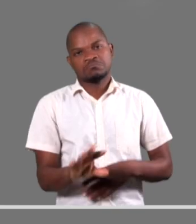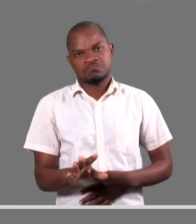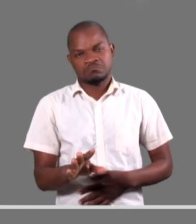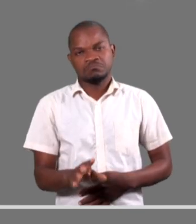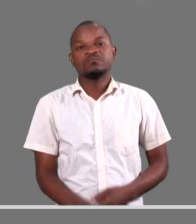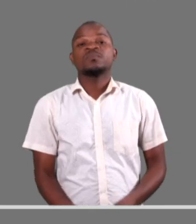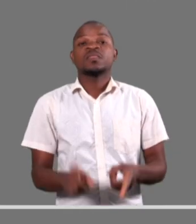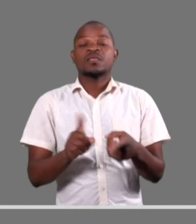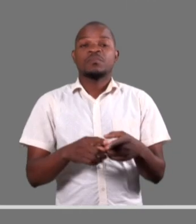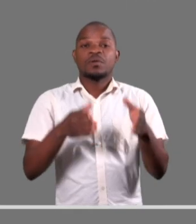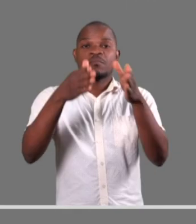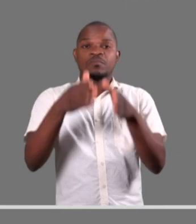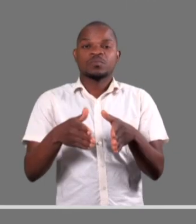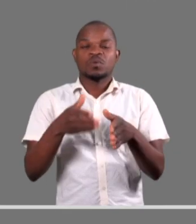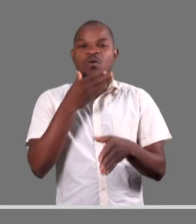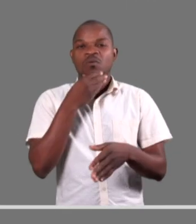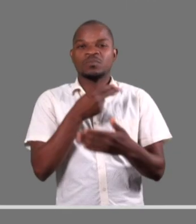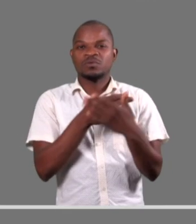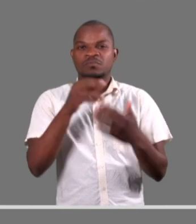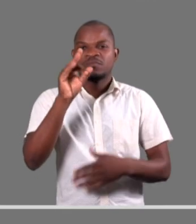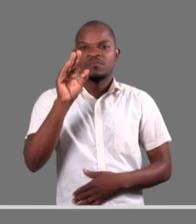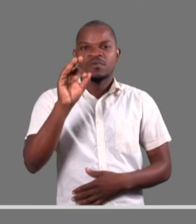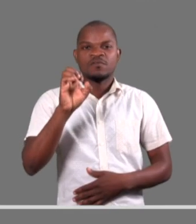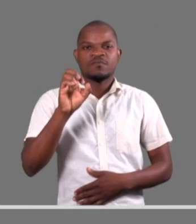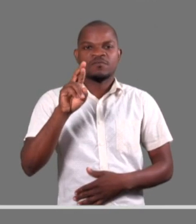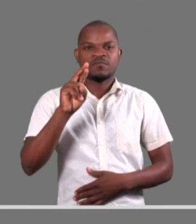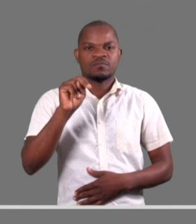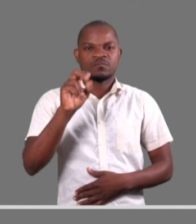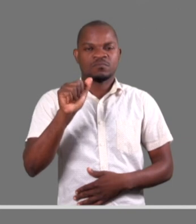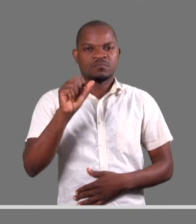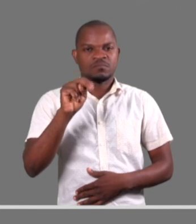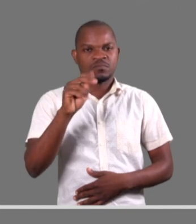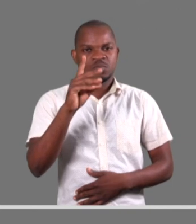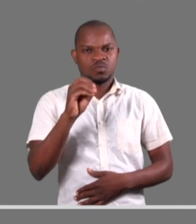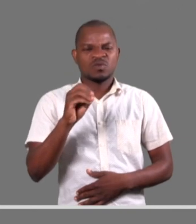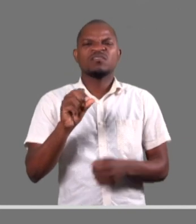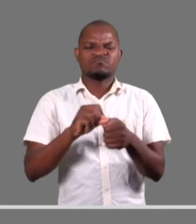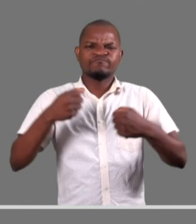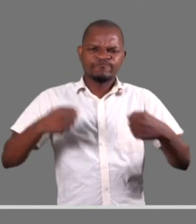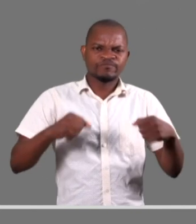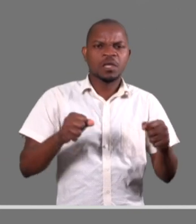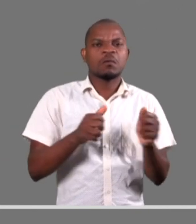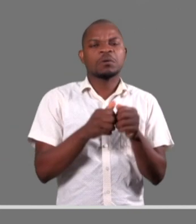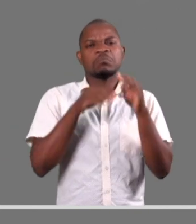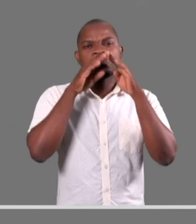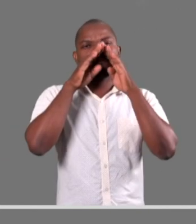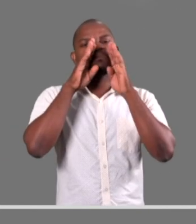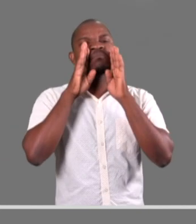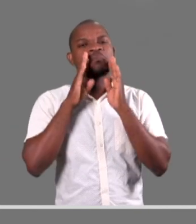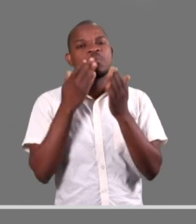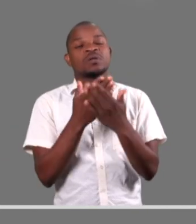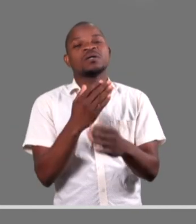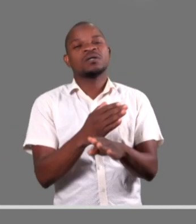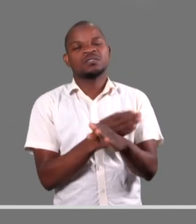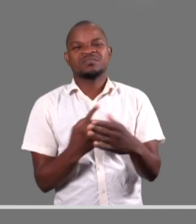O motoqueiro Fernando Jorge lembra com tristeza os momentos após o acidente que